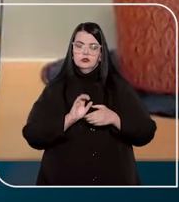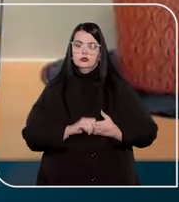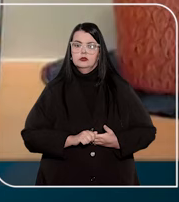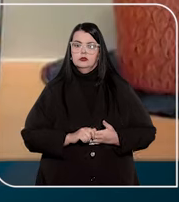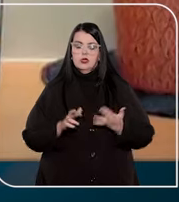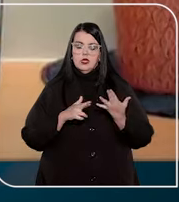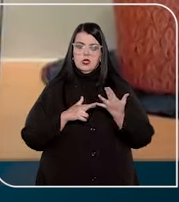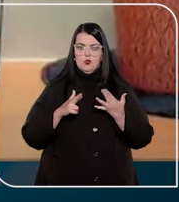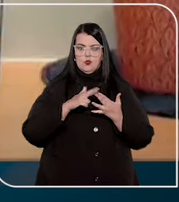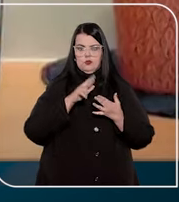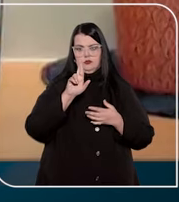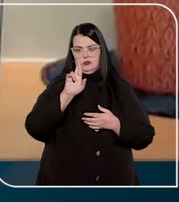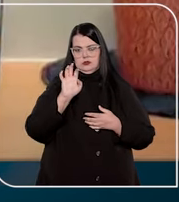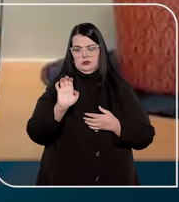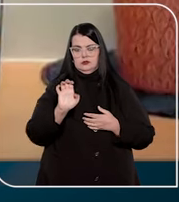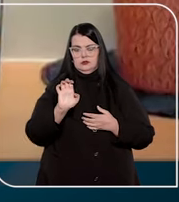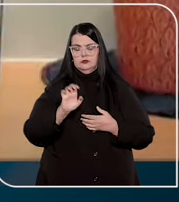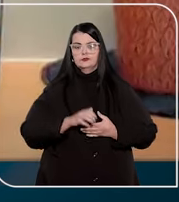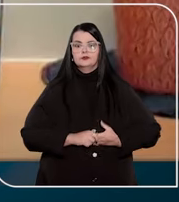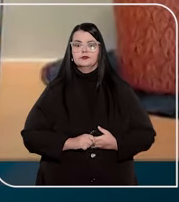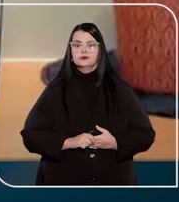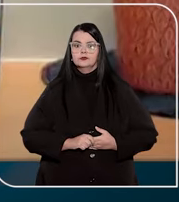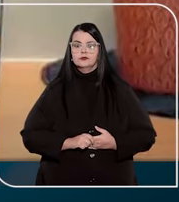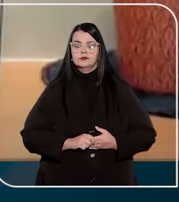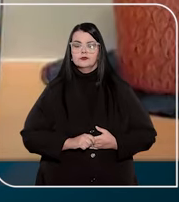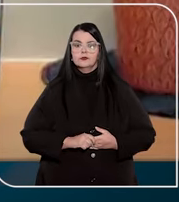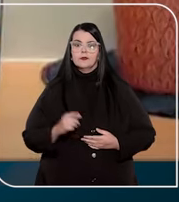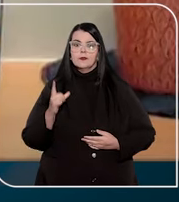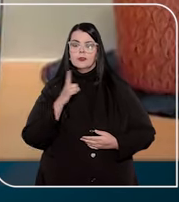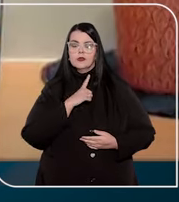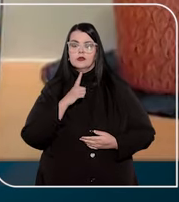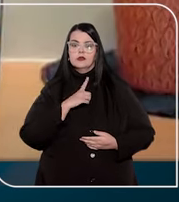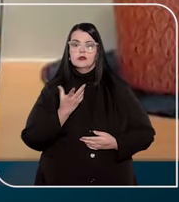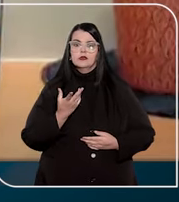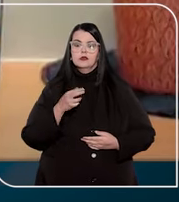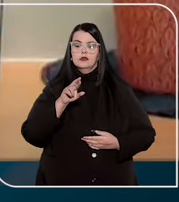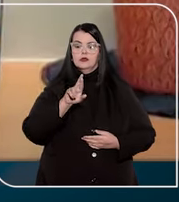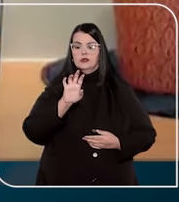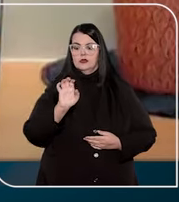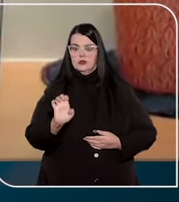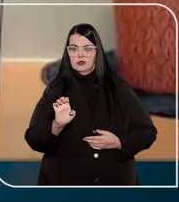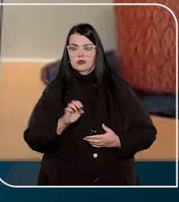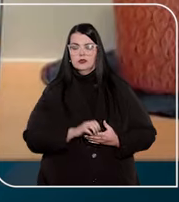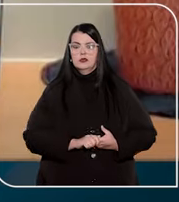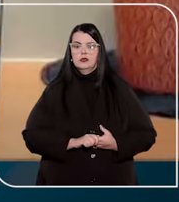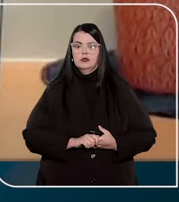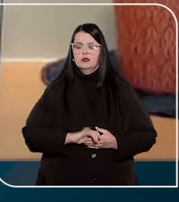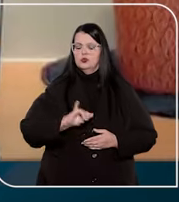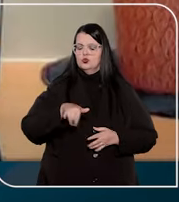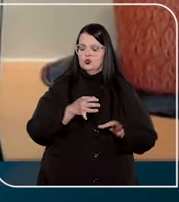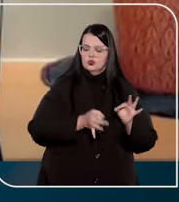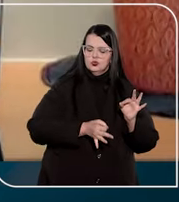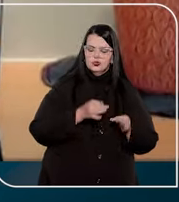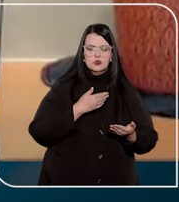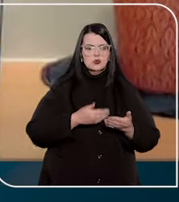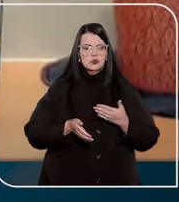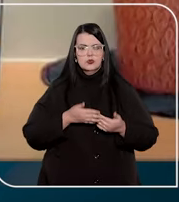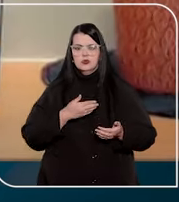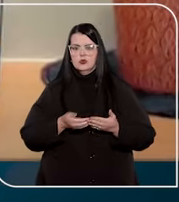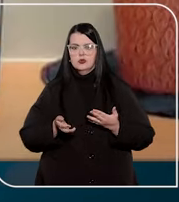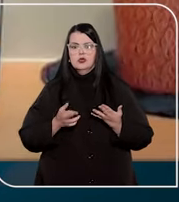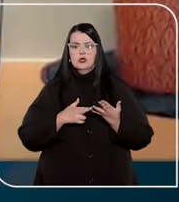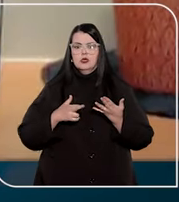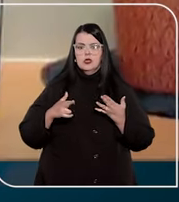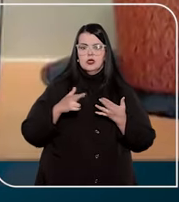recurso extraordinário. Por isso, além dos requisitos ordinários de cabimento de qualquer recurso, como a